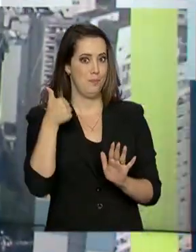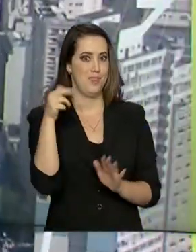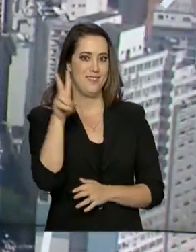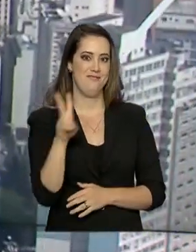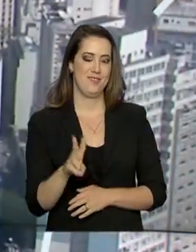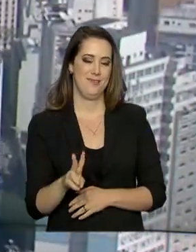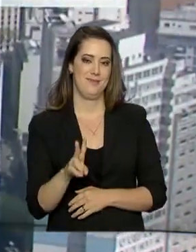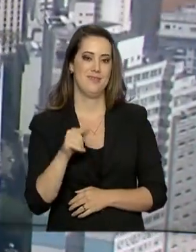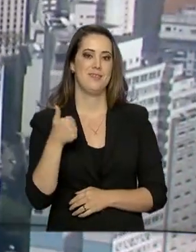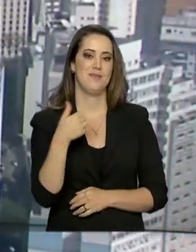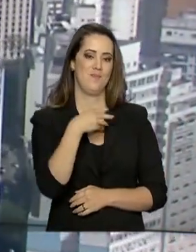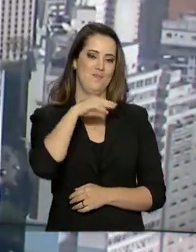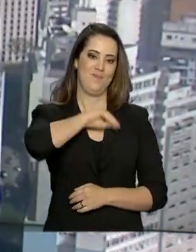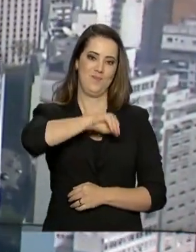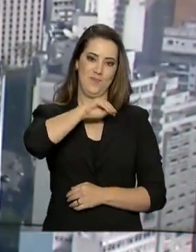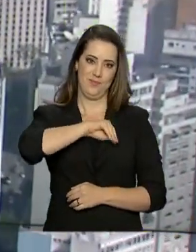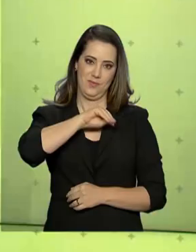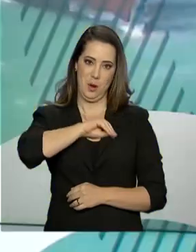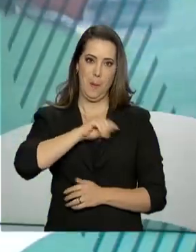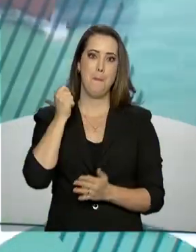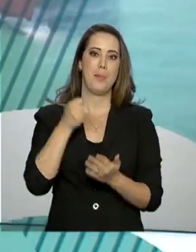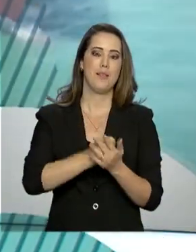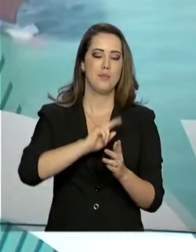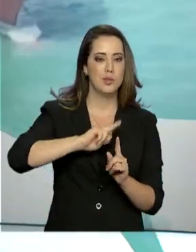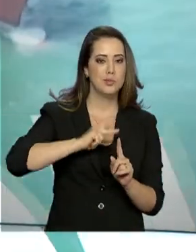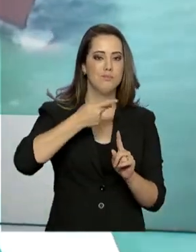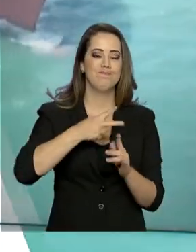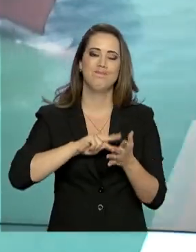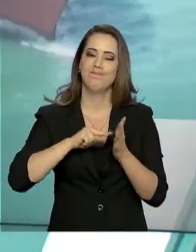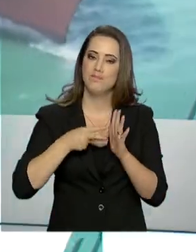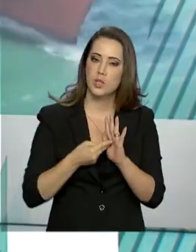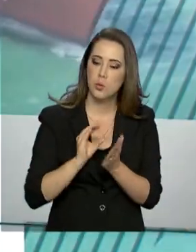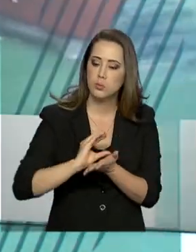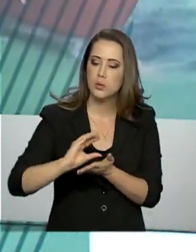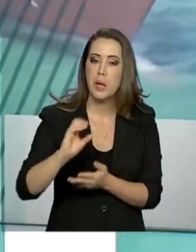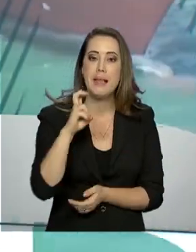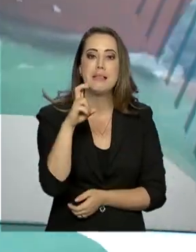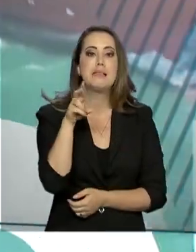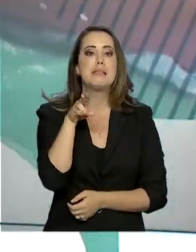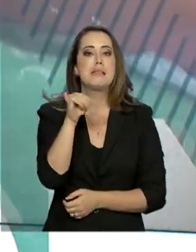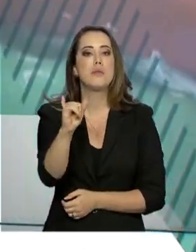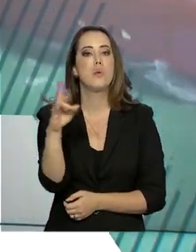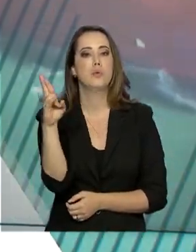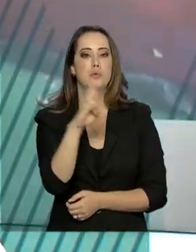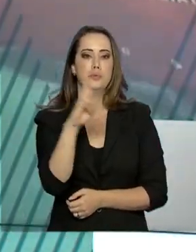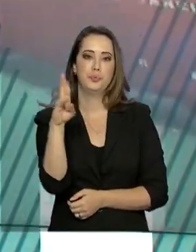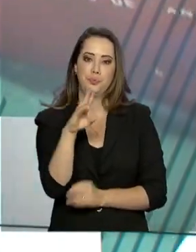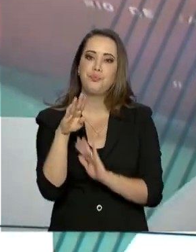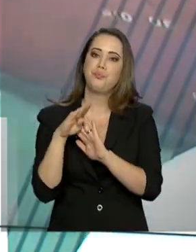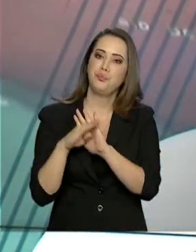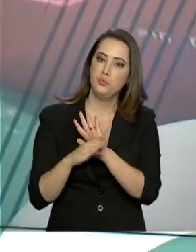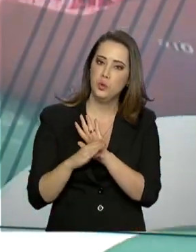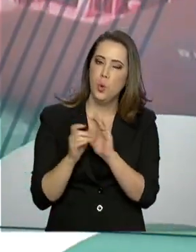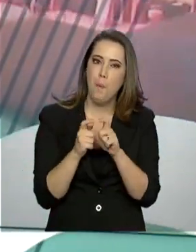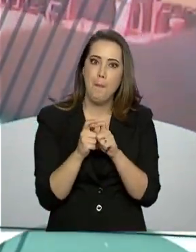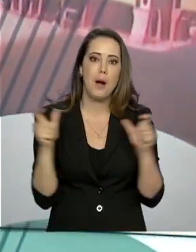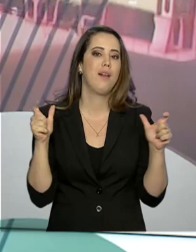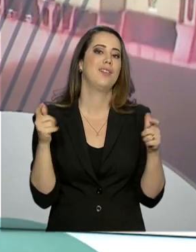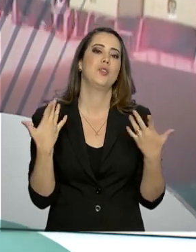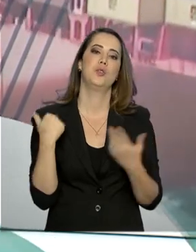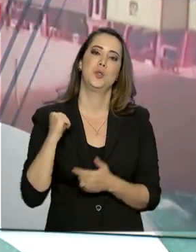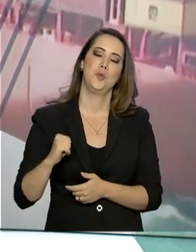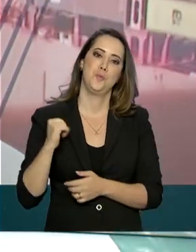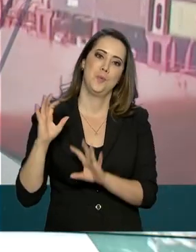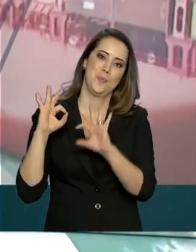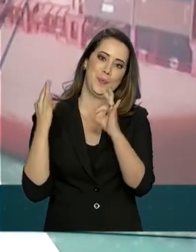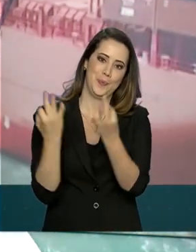Esse pagamento em dobro para os beneficiários representa um repasse de 5 bilhões de reais ao programa, o maior da história do